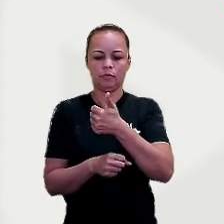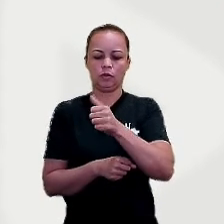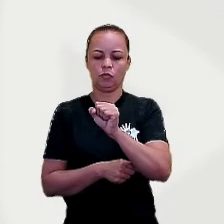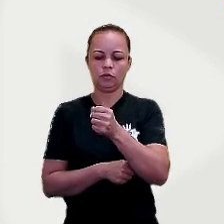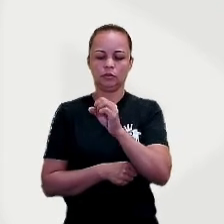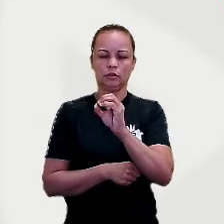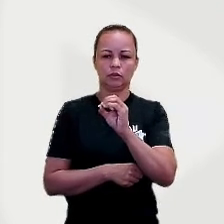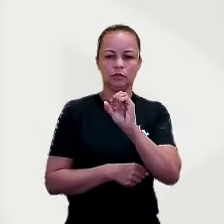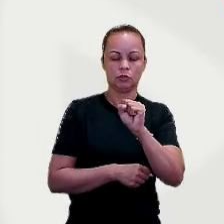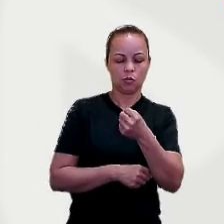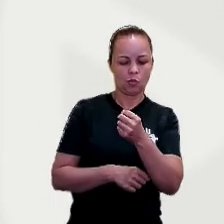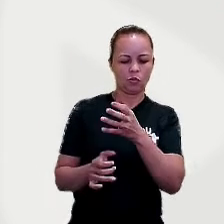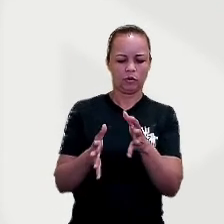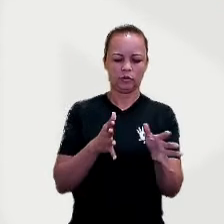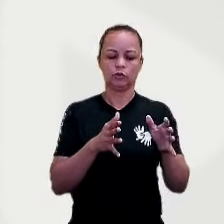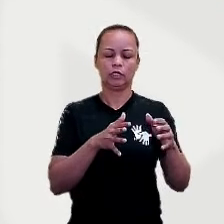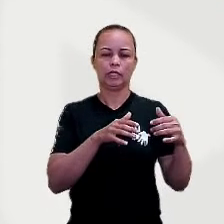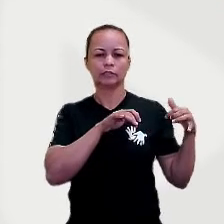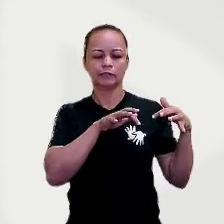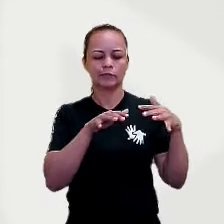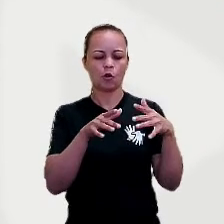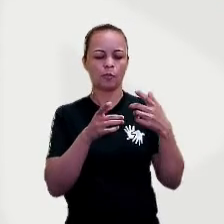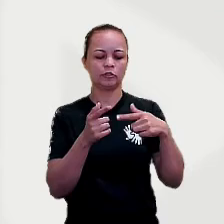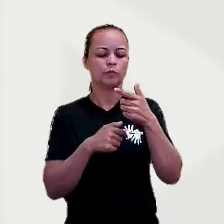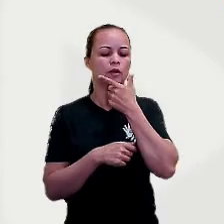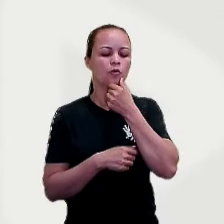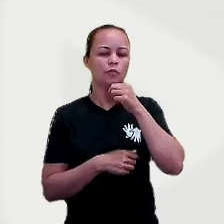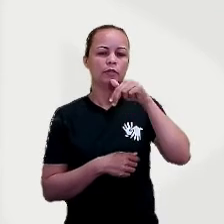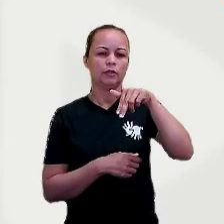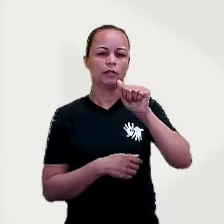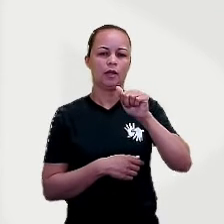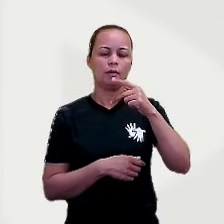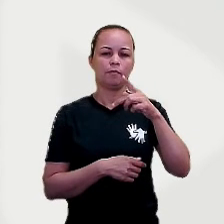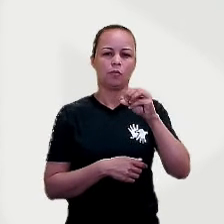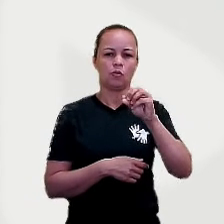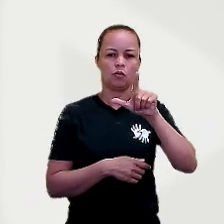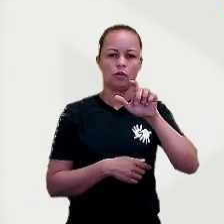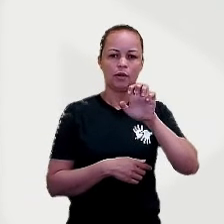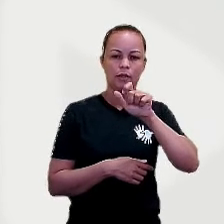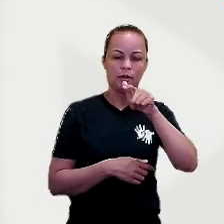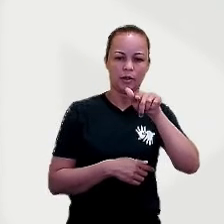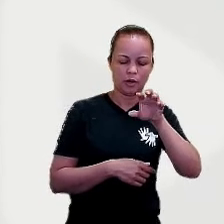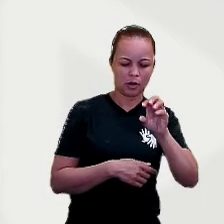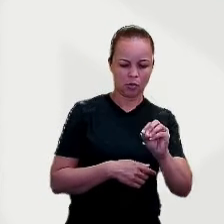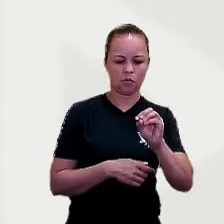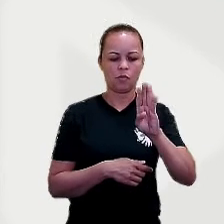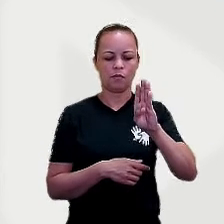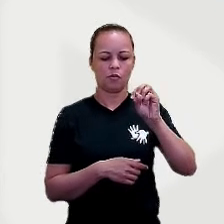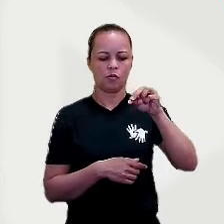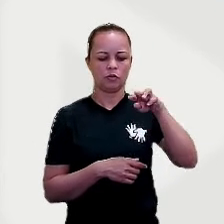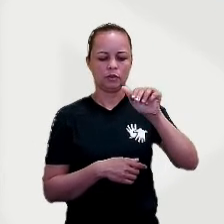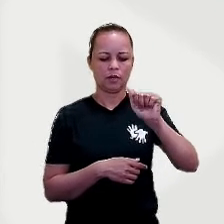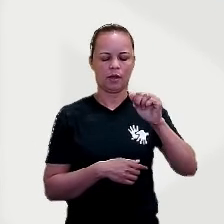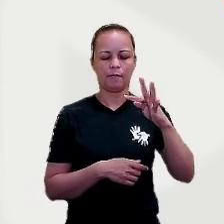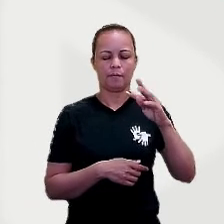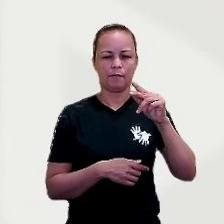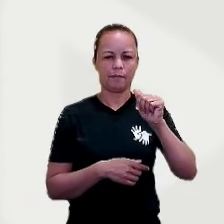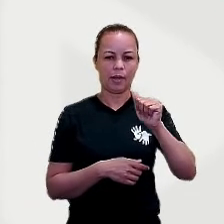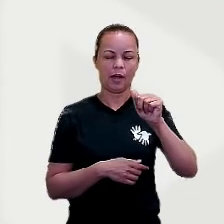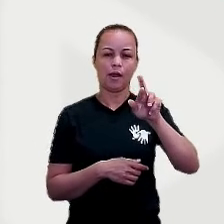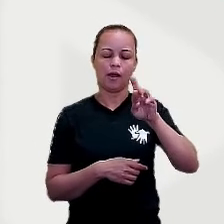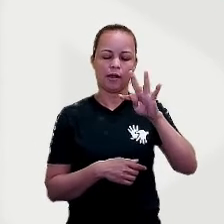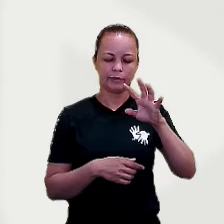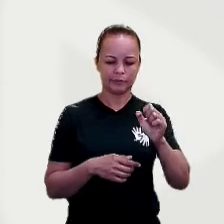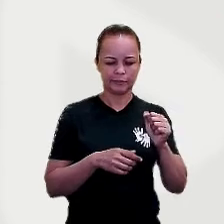tropas francesas, lideradas por Napoleão Bonaparte, invadiram Portugal no final de 1807 e forçaram a